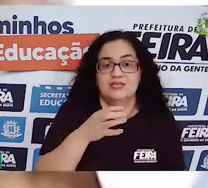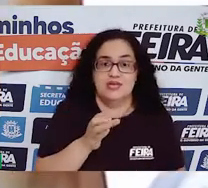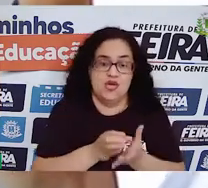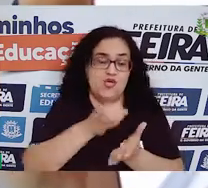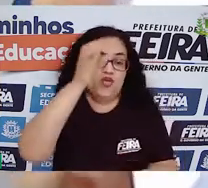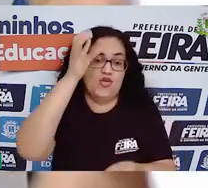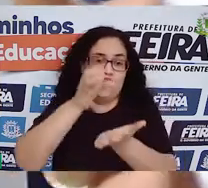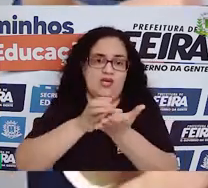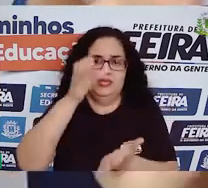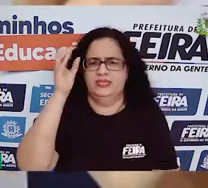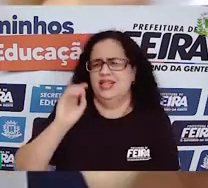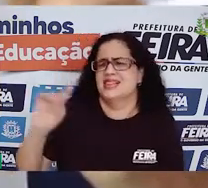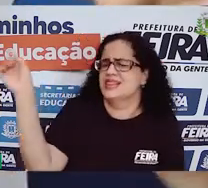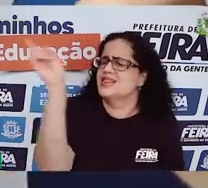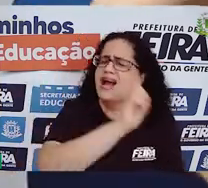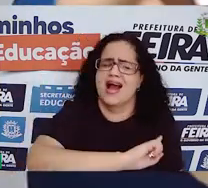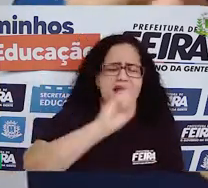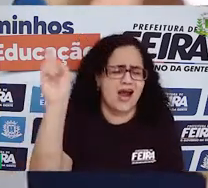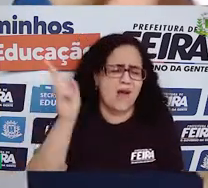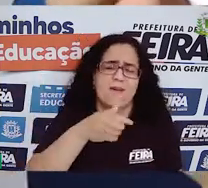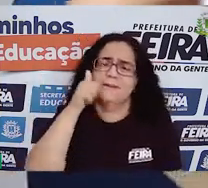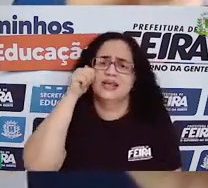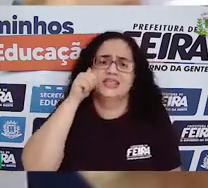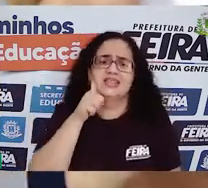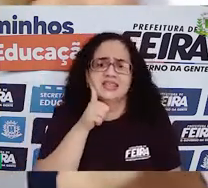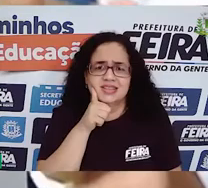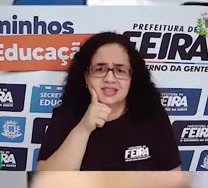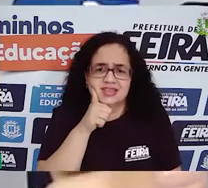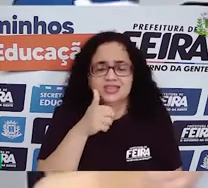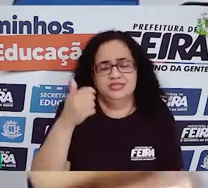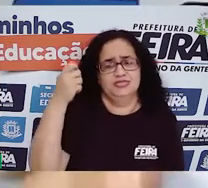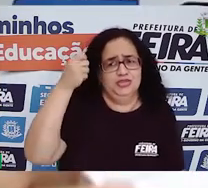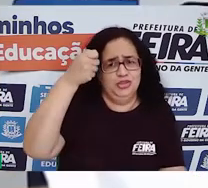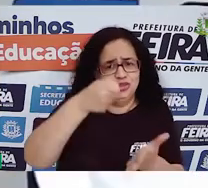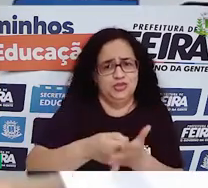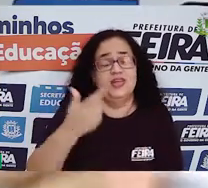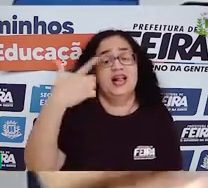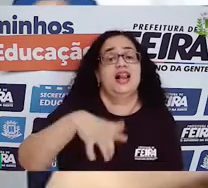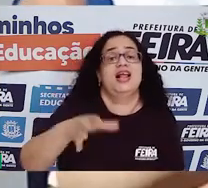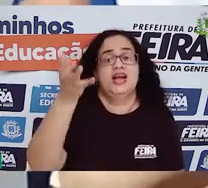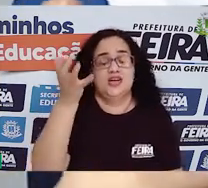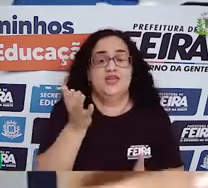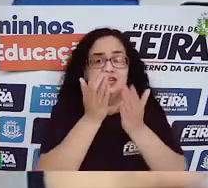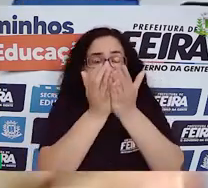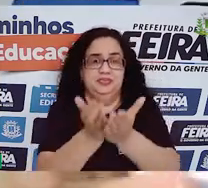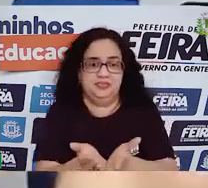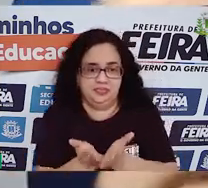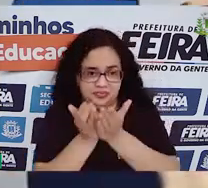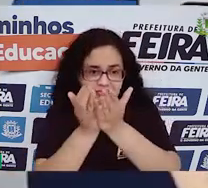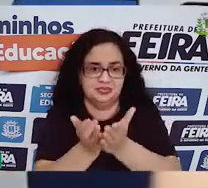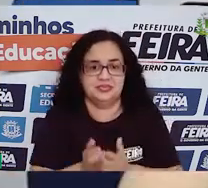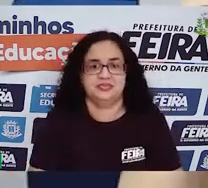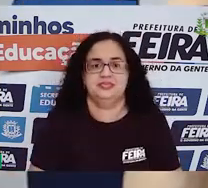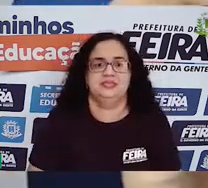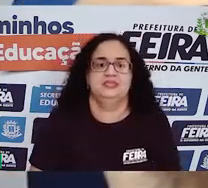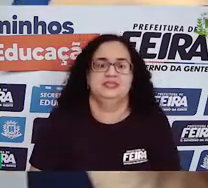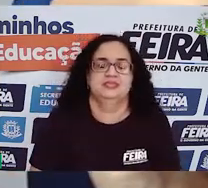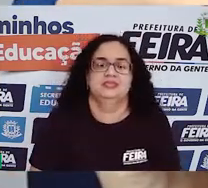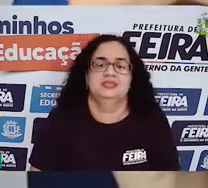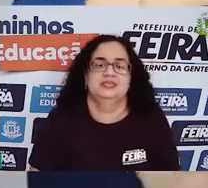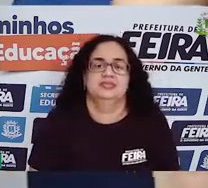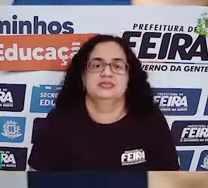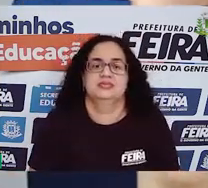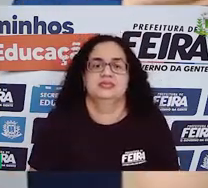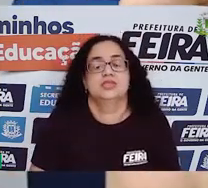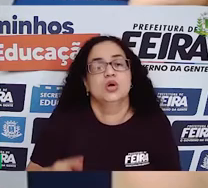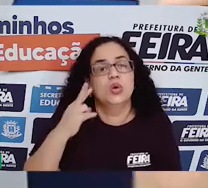copo. Não, menina, a folha insistia. Eu quero ser um barco. Então, a